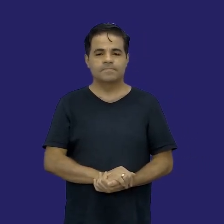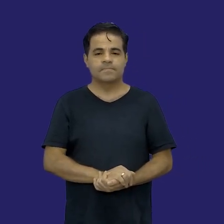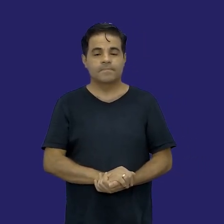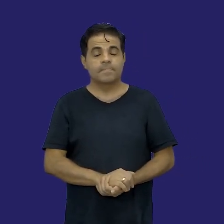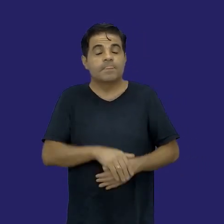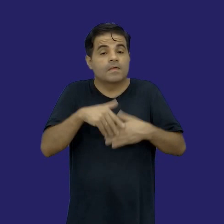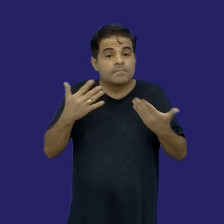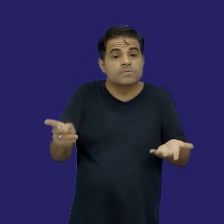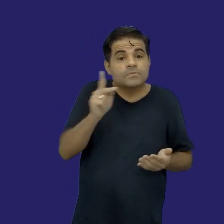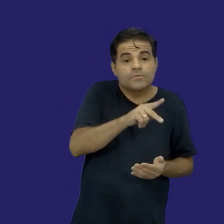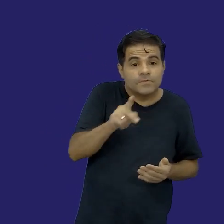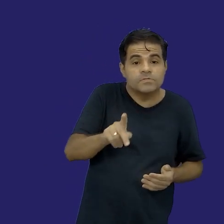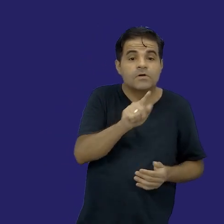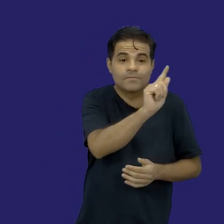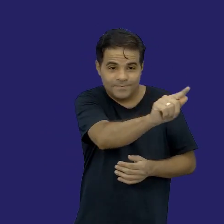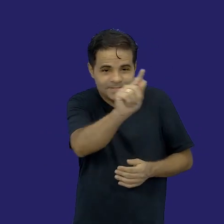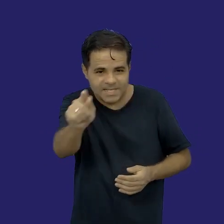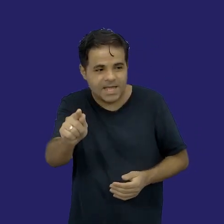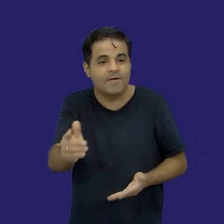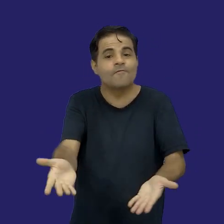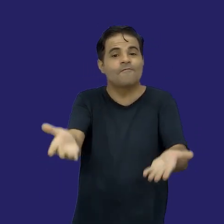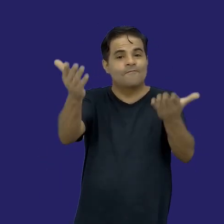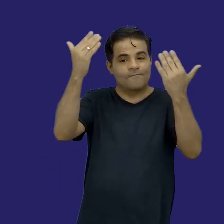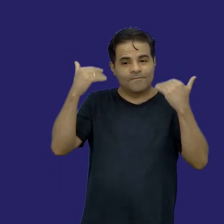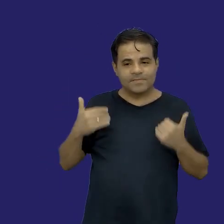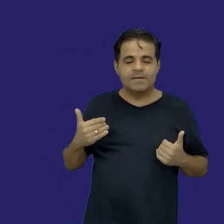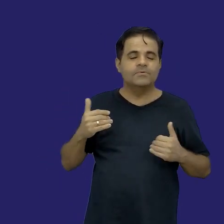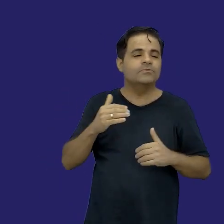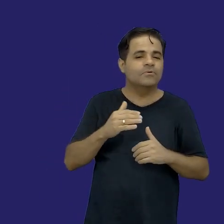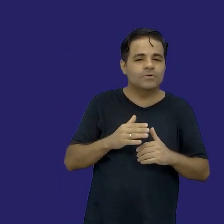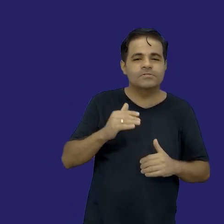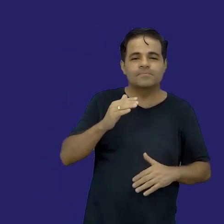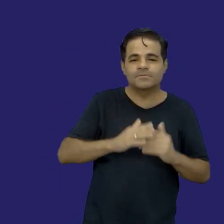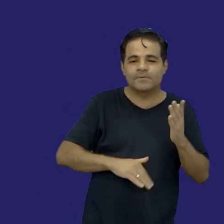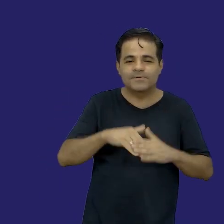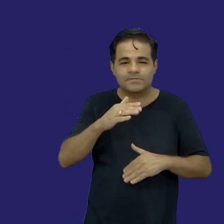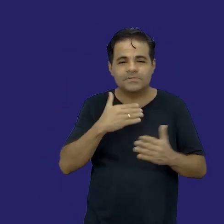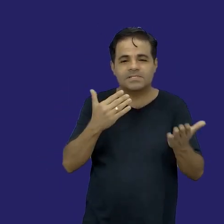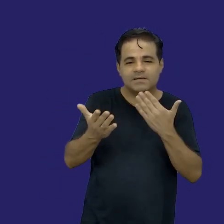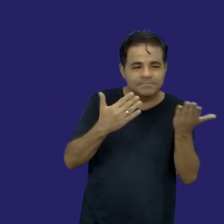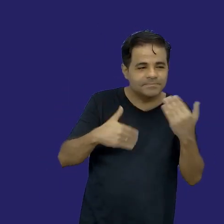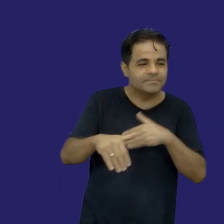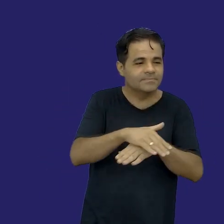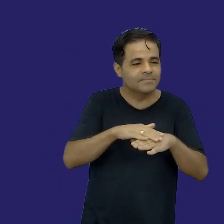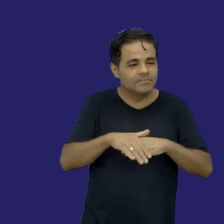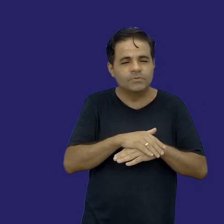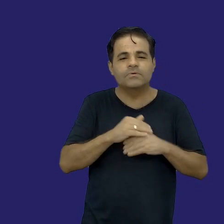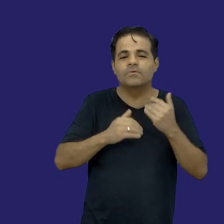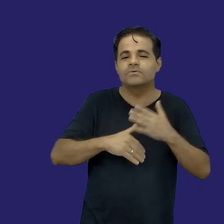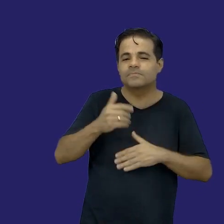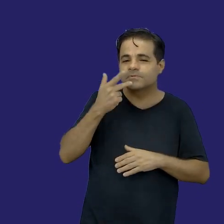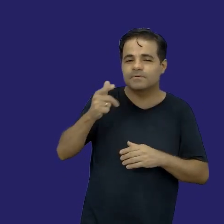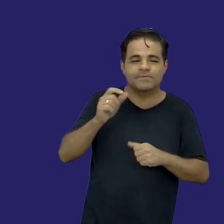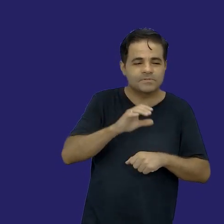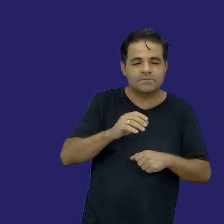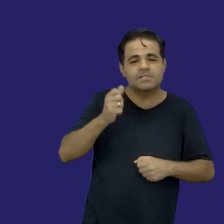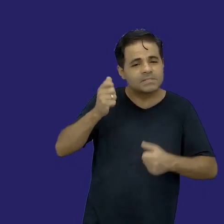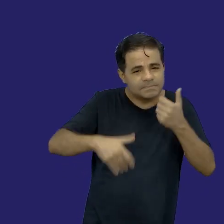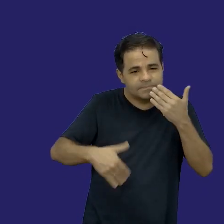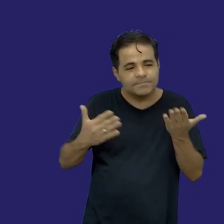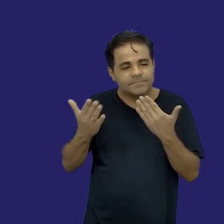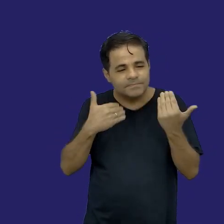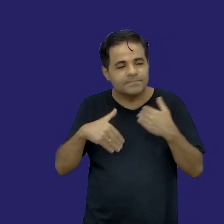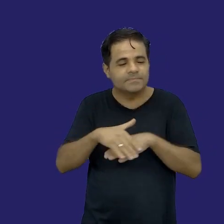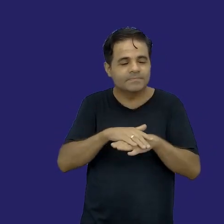Bom, professor, professora, vamos começar agora, vamos iniciar um bate-papo no segundo momento. O nosso